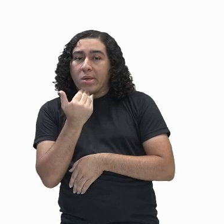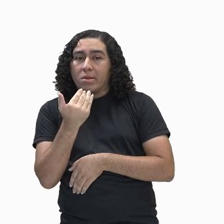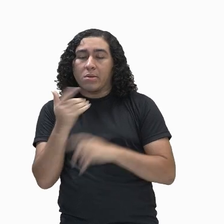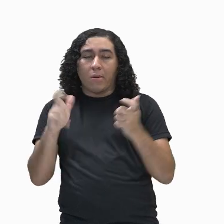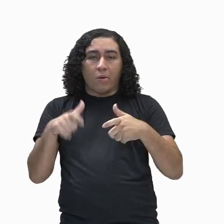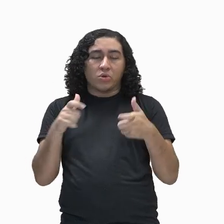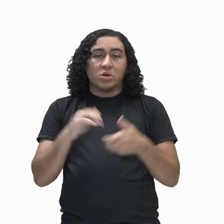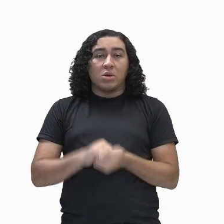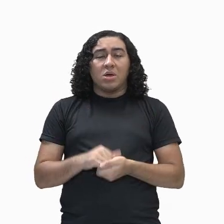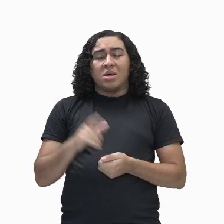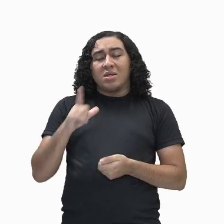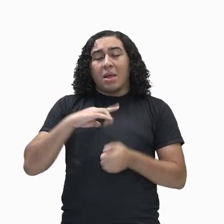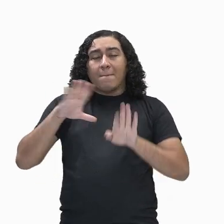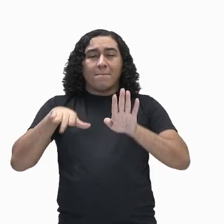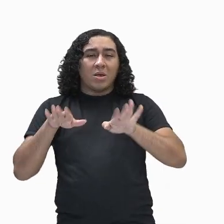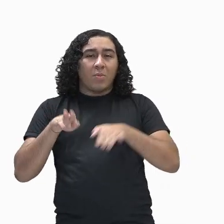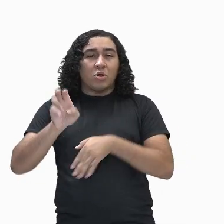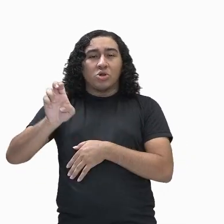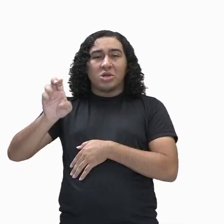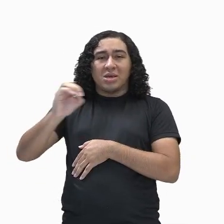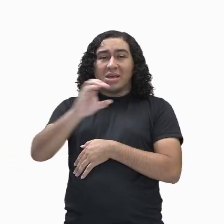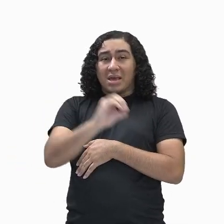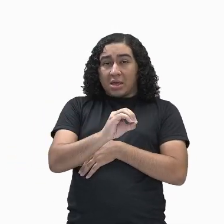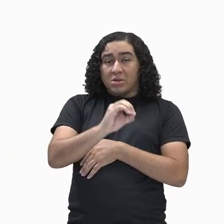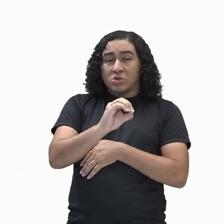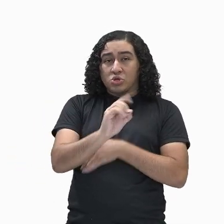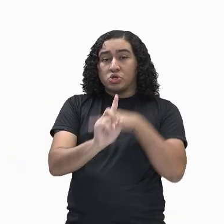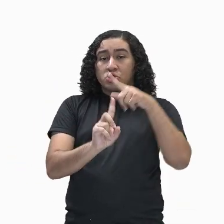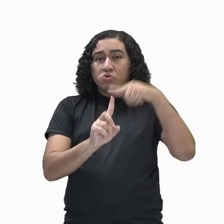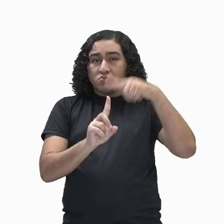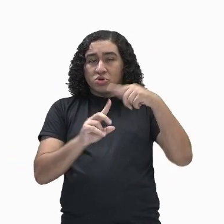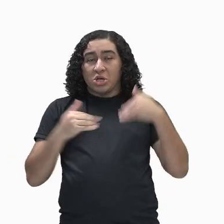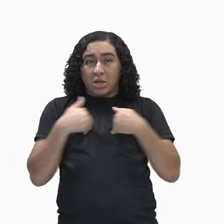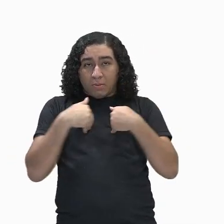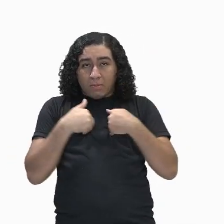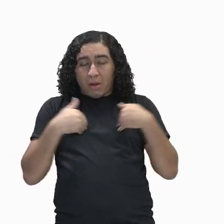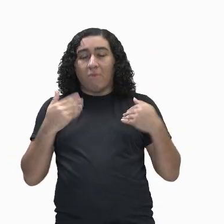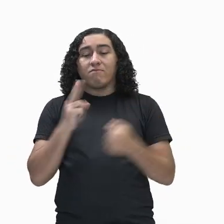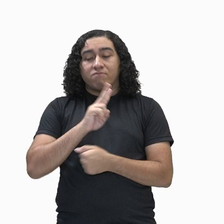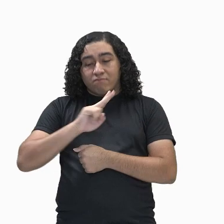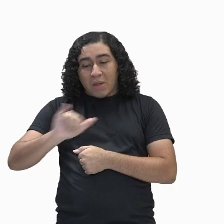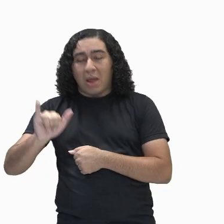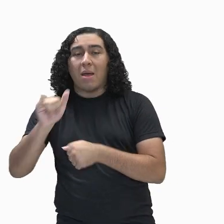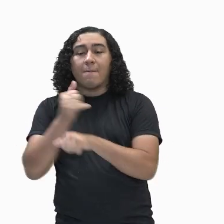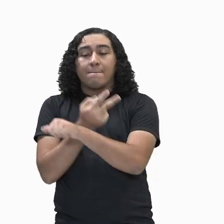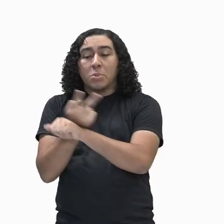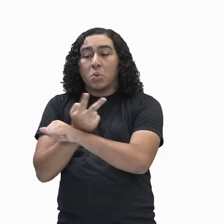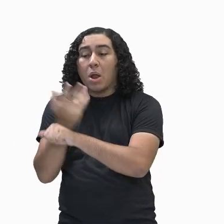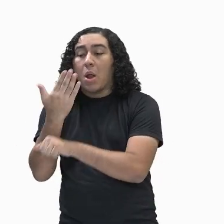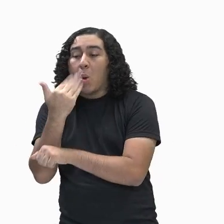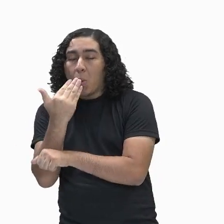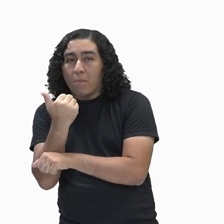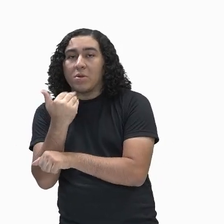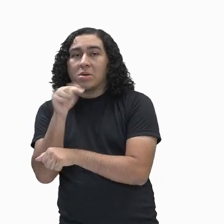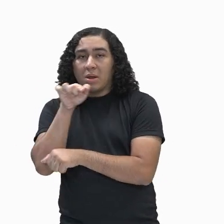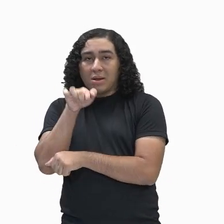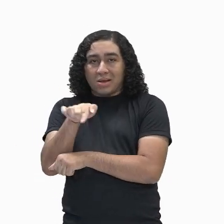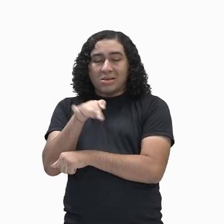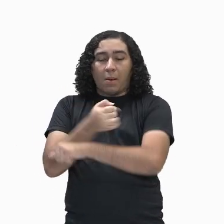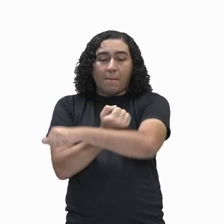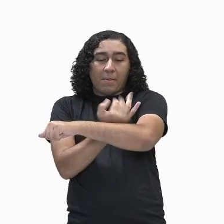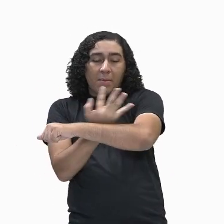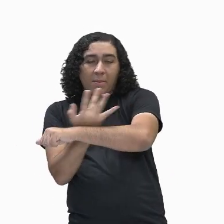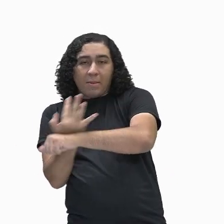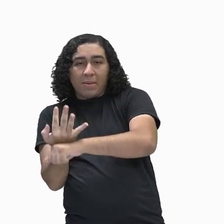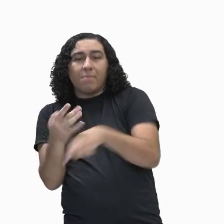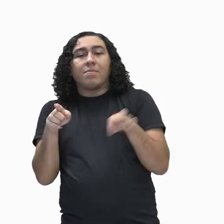existem cerca aí de 500 espécies, né, que vão fazer aí parte da alimentação, né, dos seres